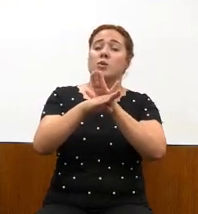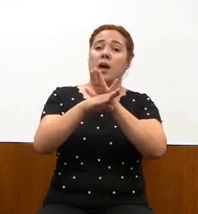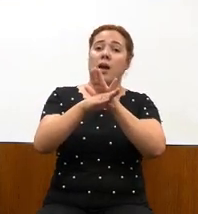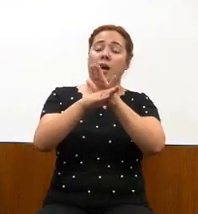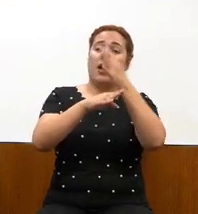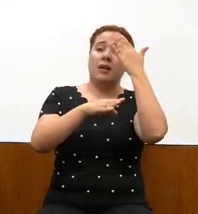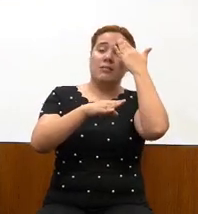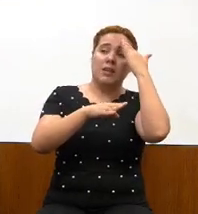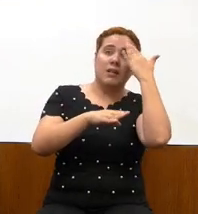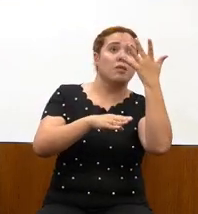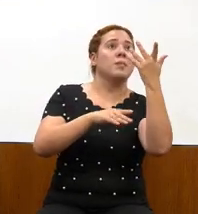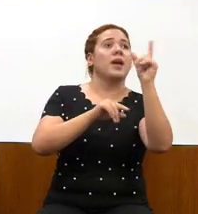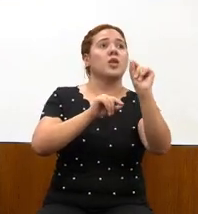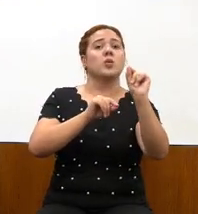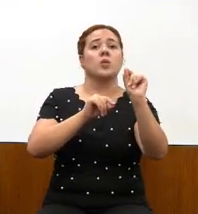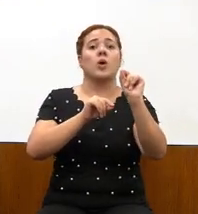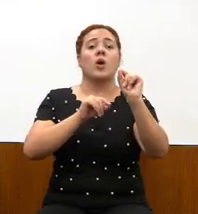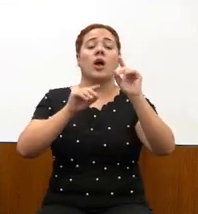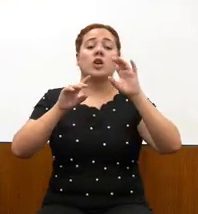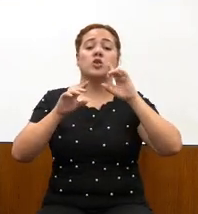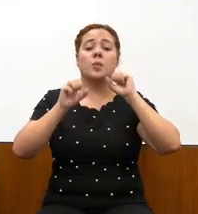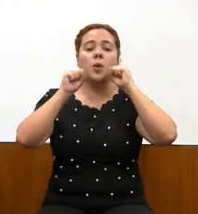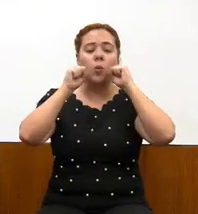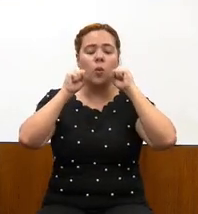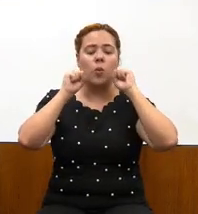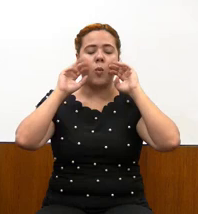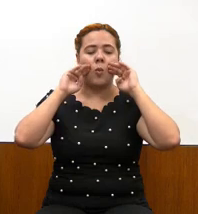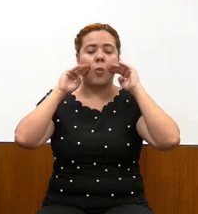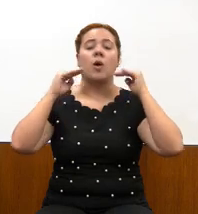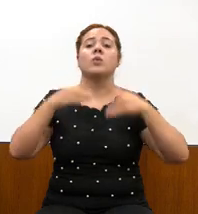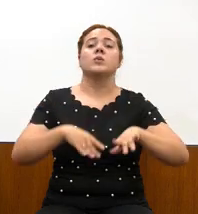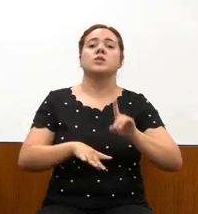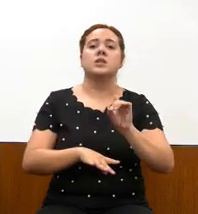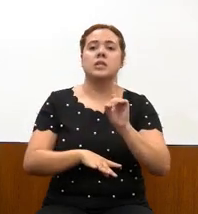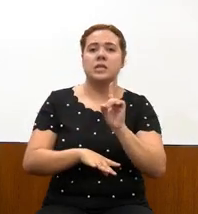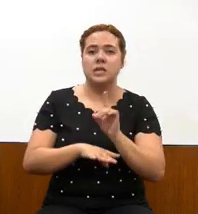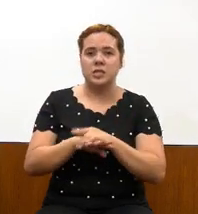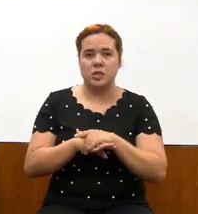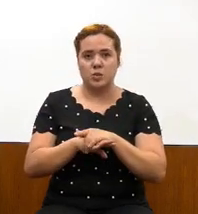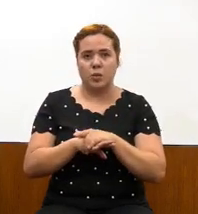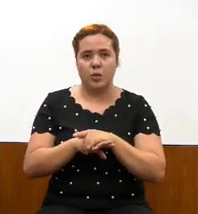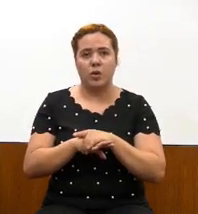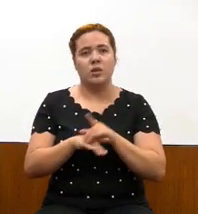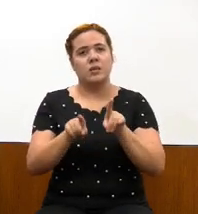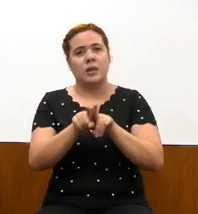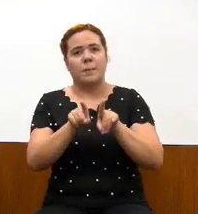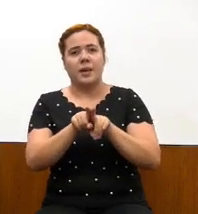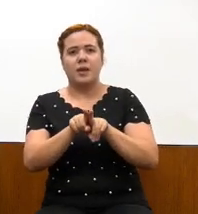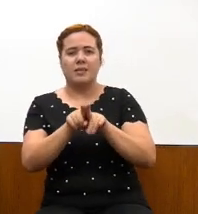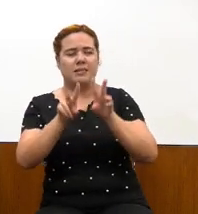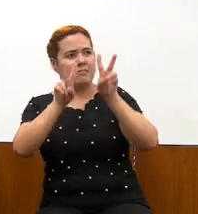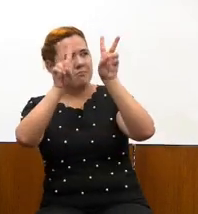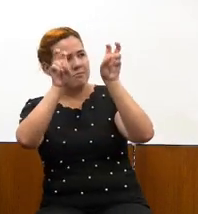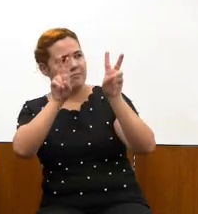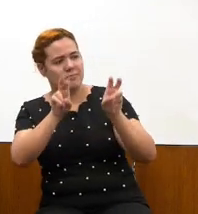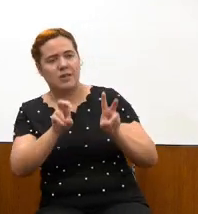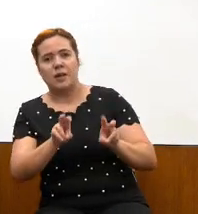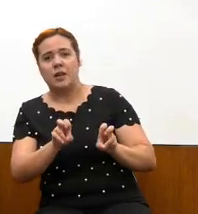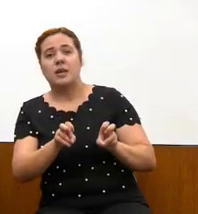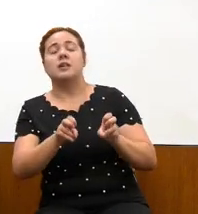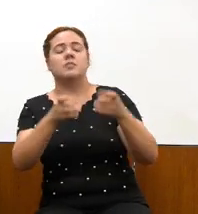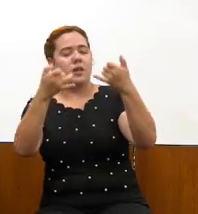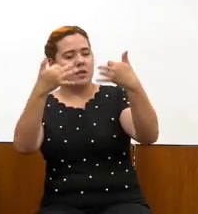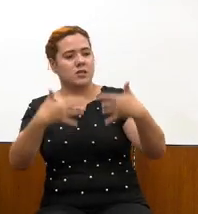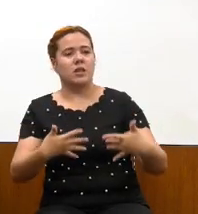do transtorno do espectro autista, TEA, destacando a importância de abordar essa temática de forma